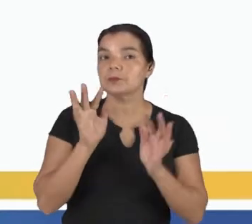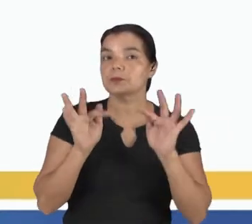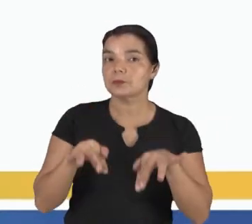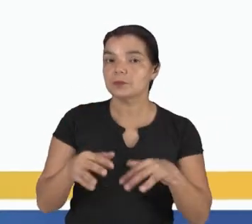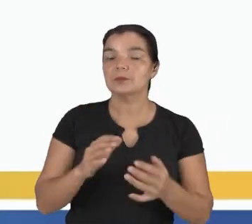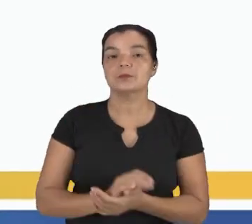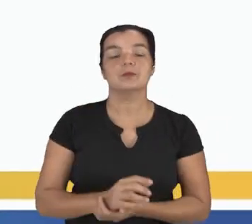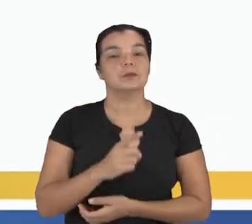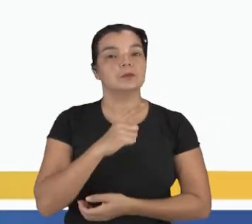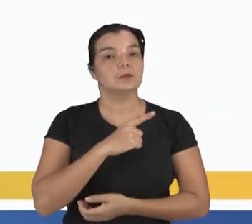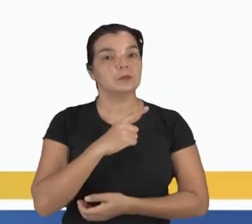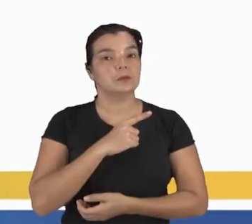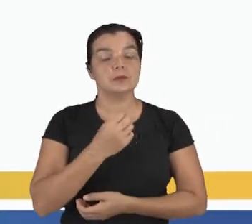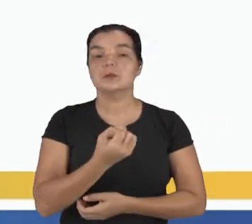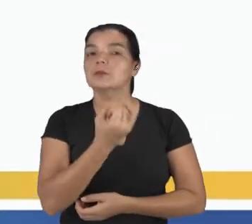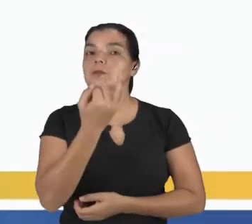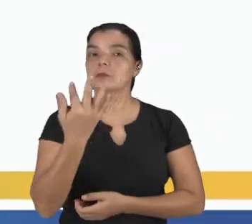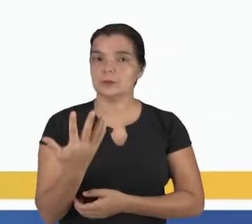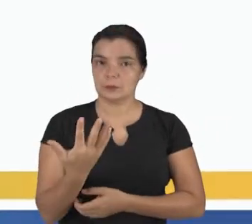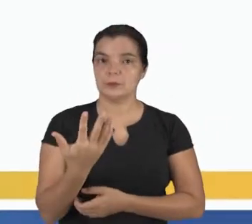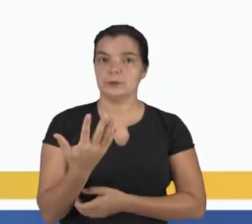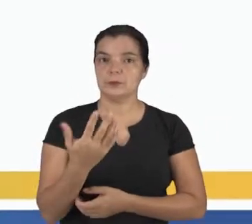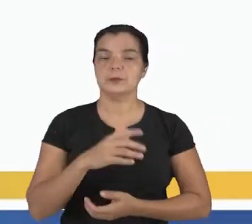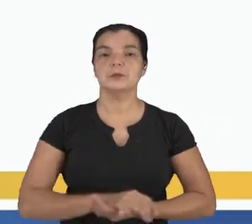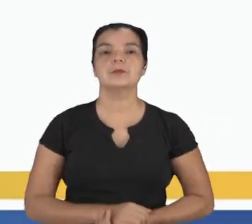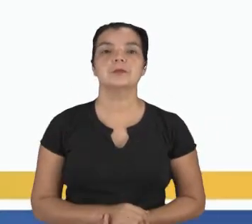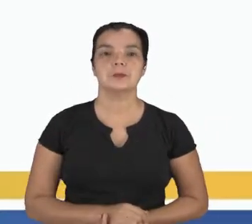final. Nós vamos ter a mesma quantidade.